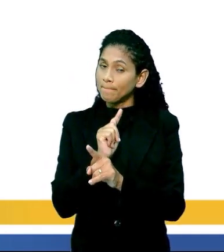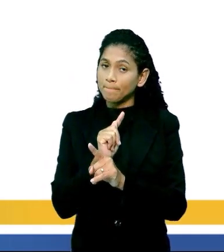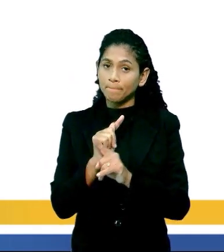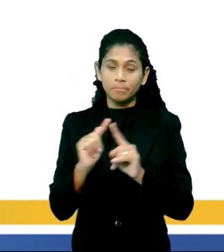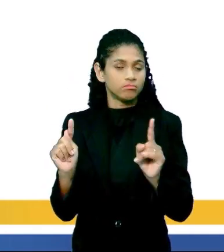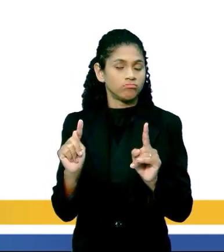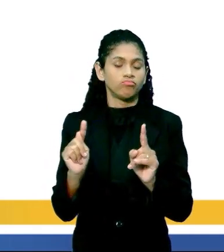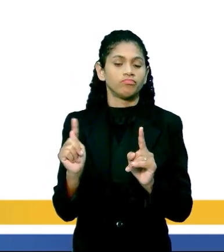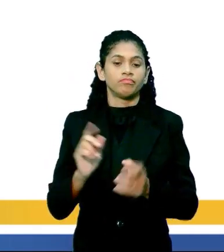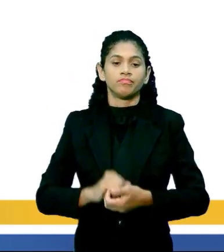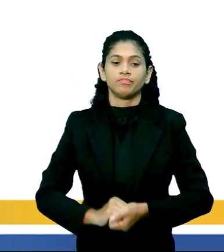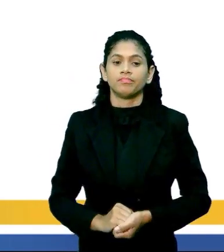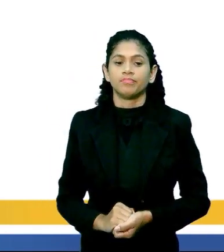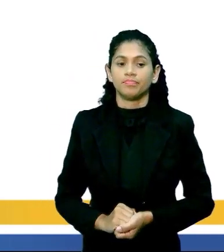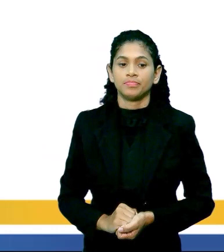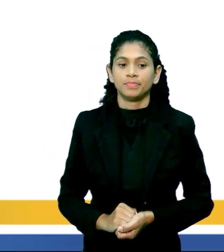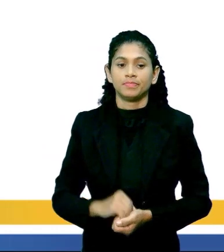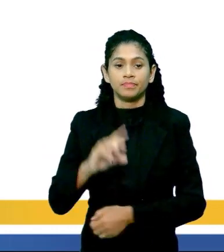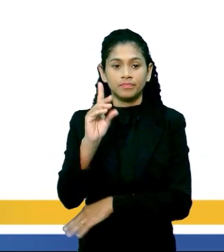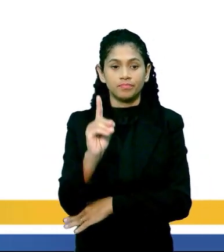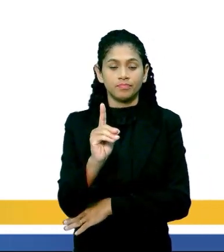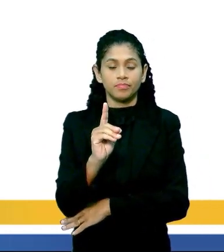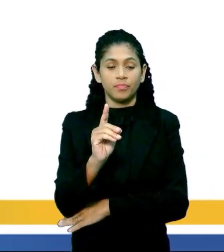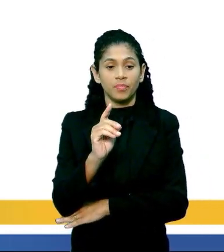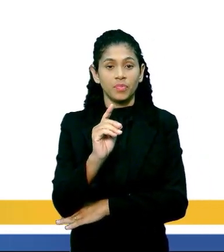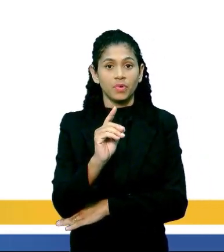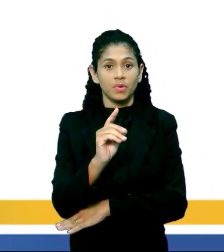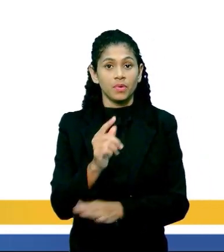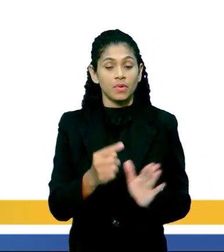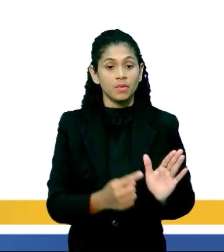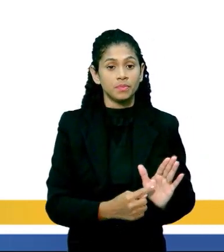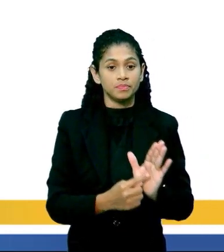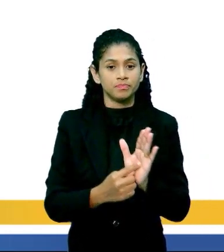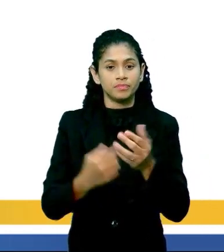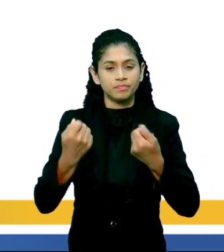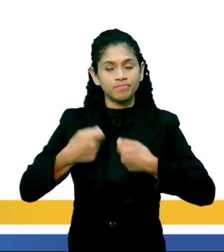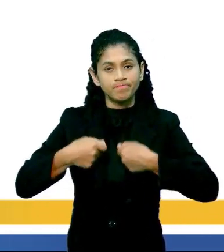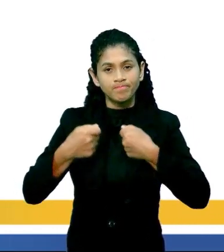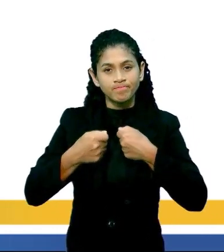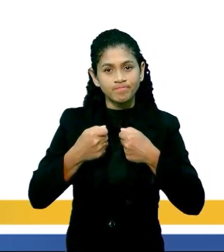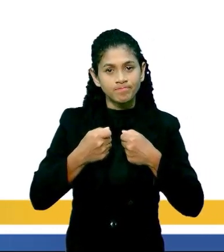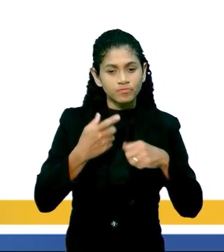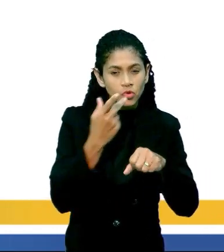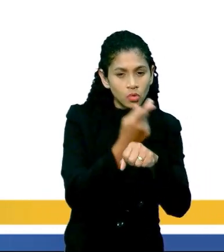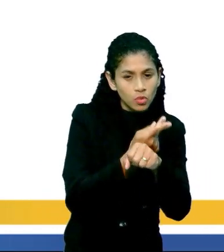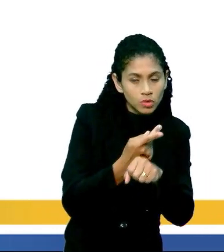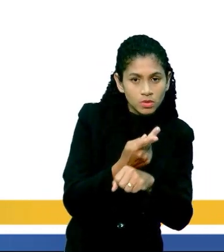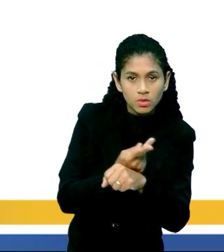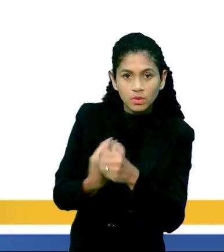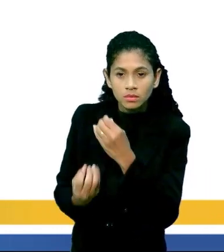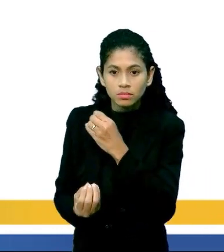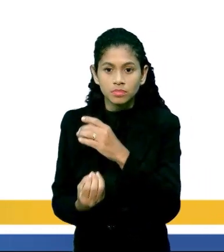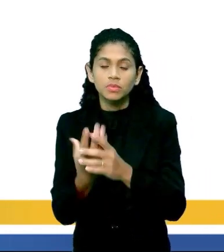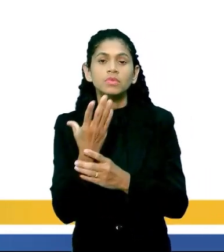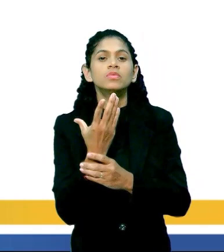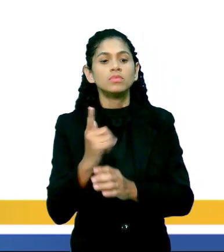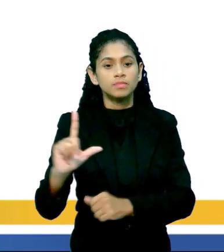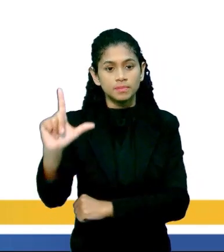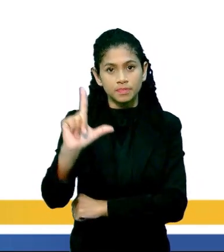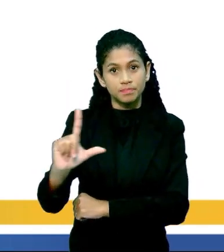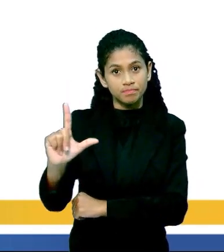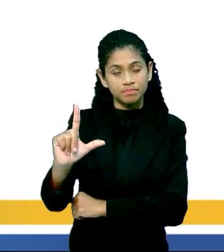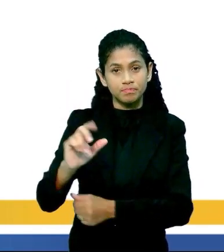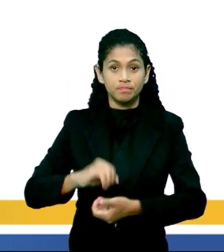pessoal? Letra D. Revela a necessidade da busca das origens dessa